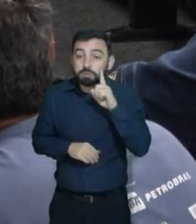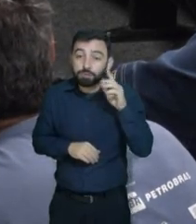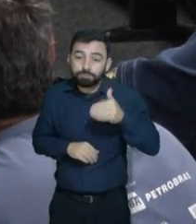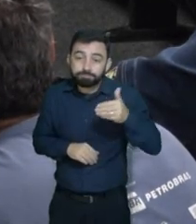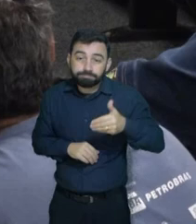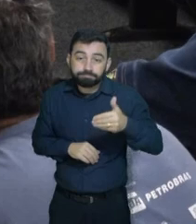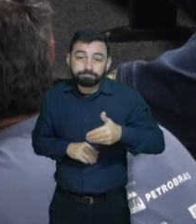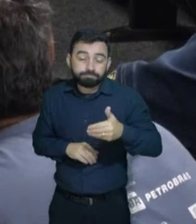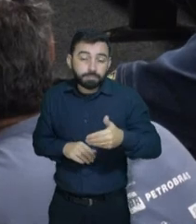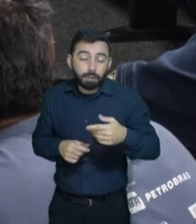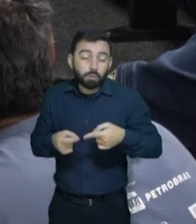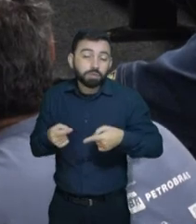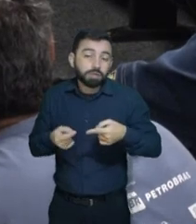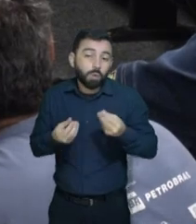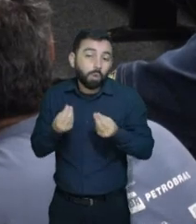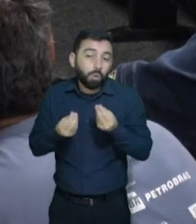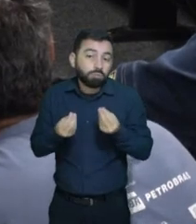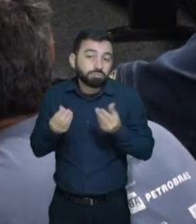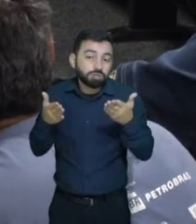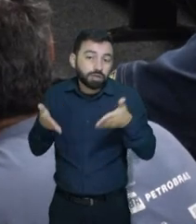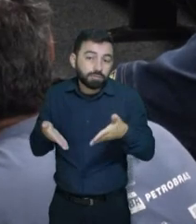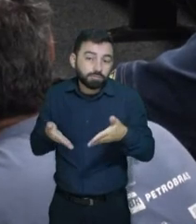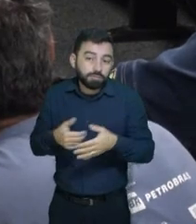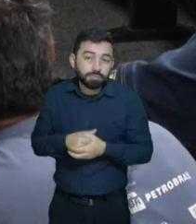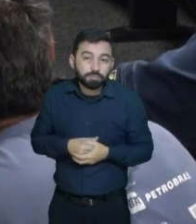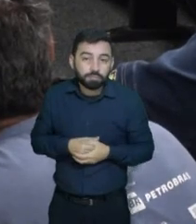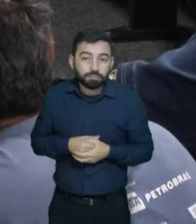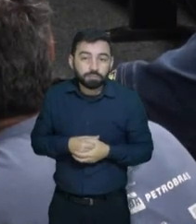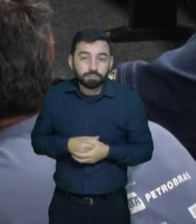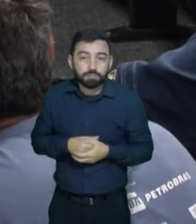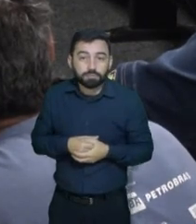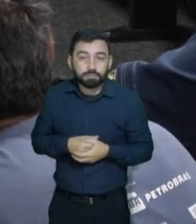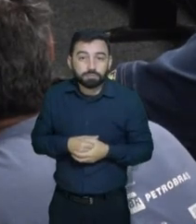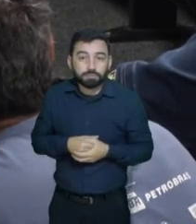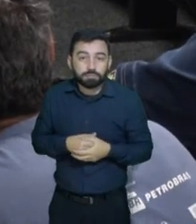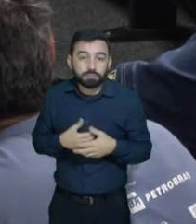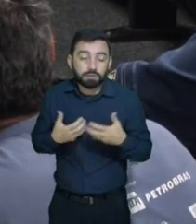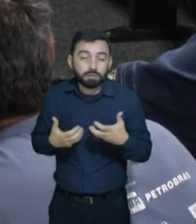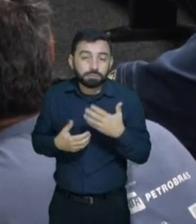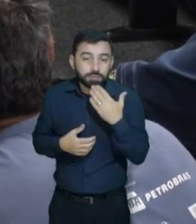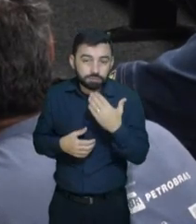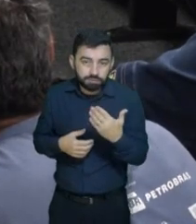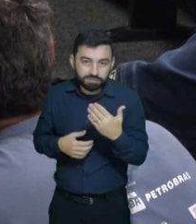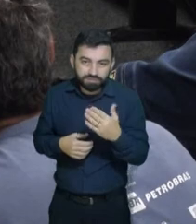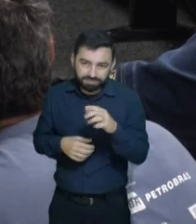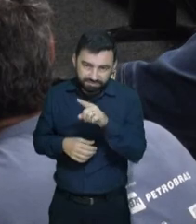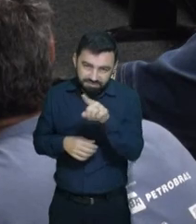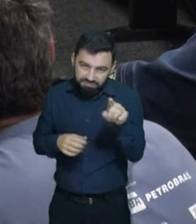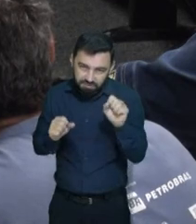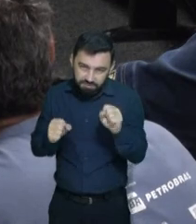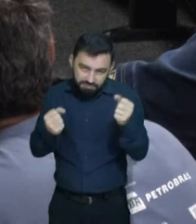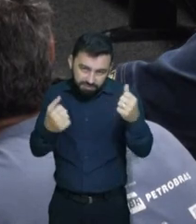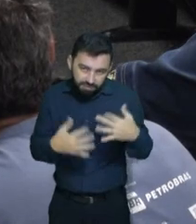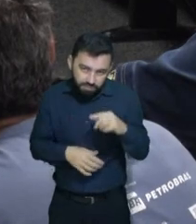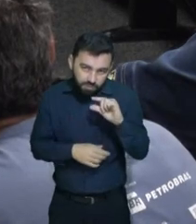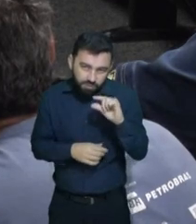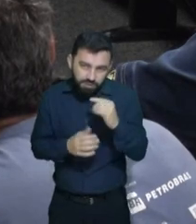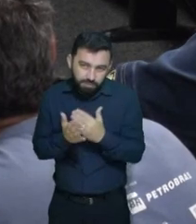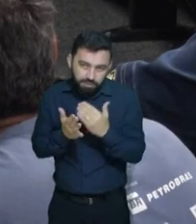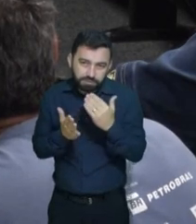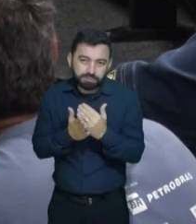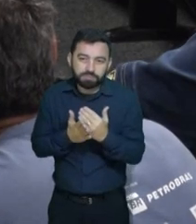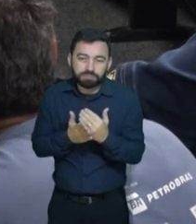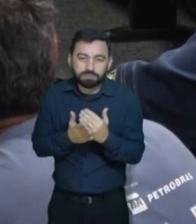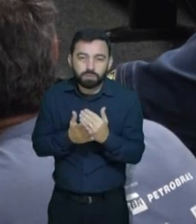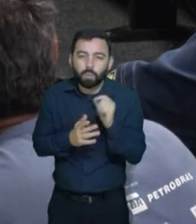dia deles, como é que essa questão política chega até lá. Então, o que eu queria pedir aqui, que se a senhora pudesse explanar um pouquinho mais sobre